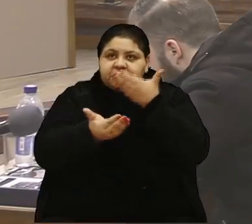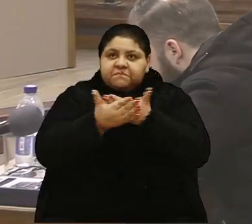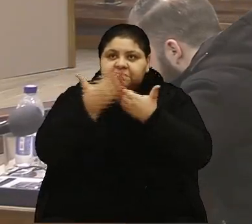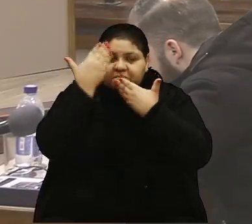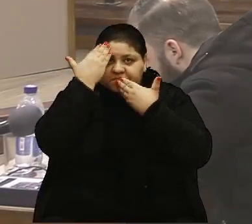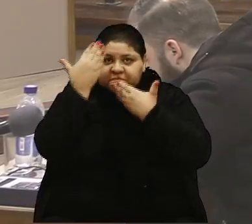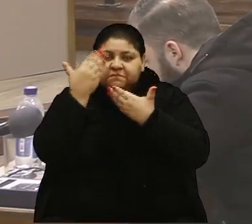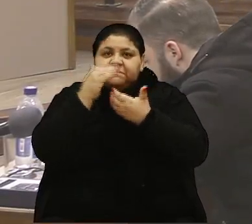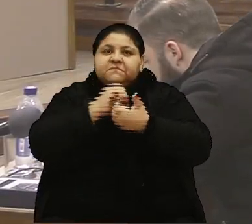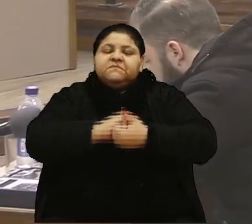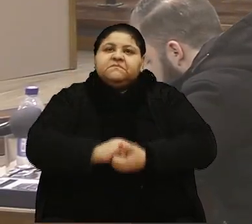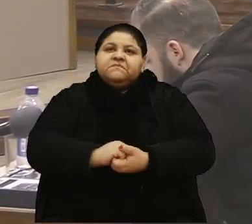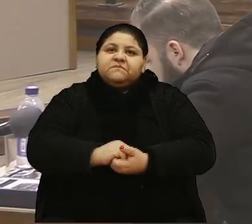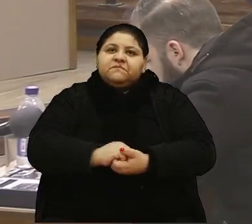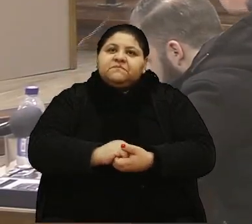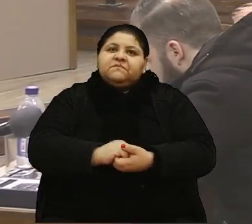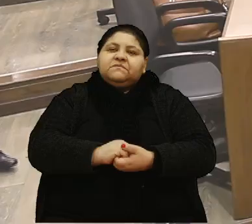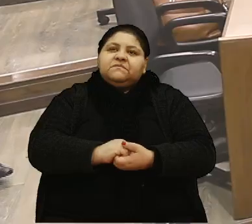Obrigado.